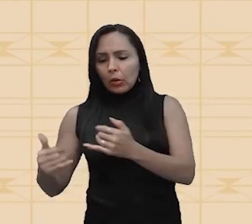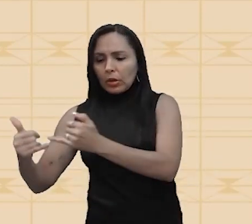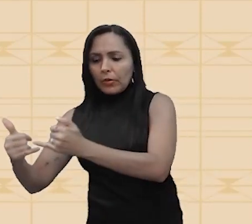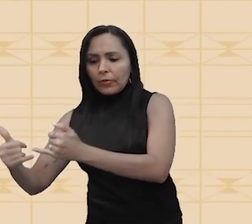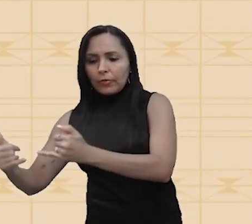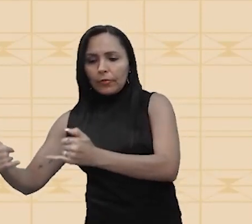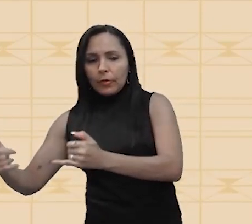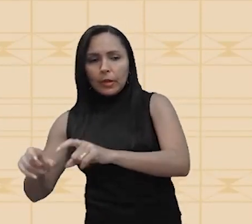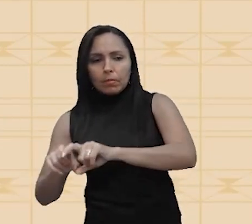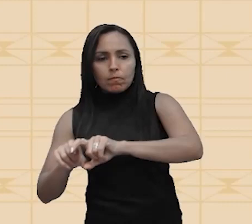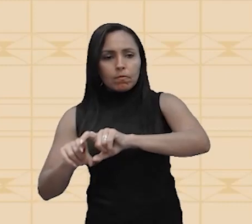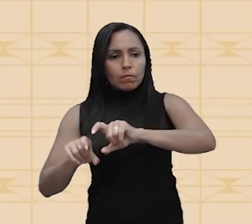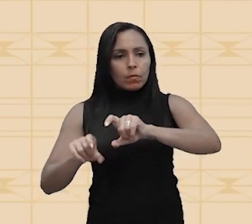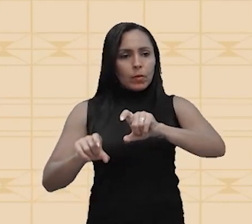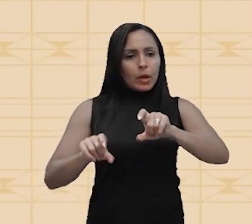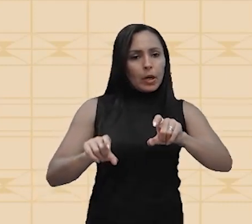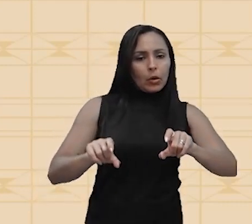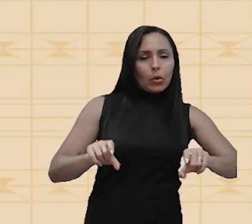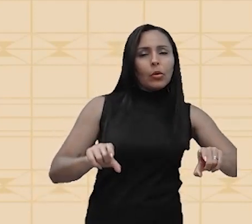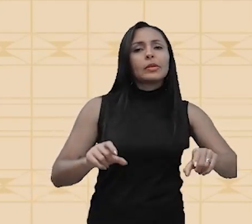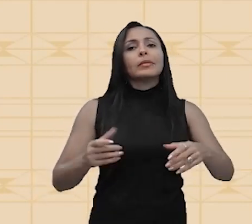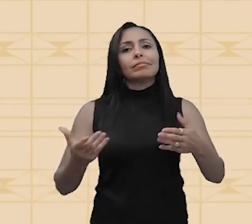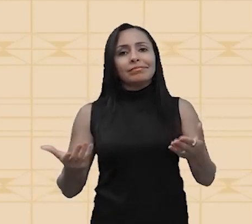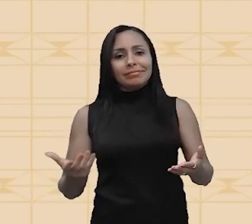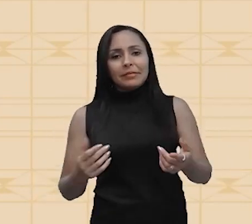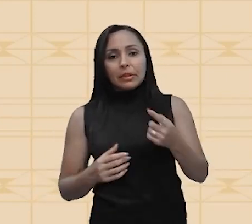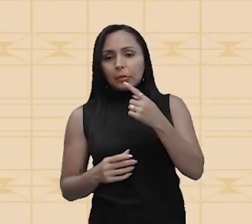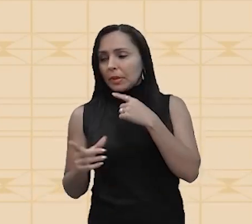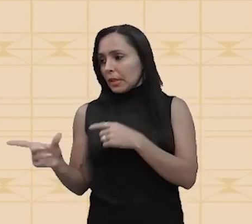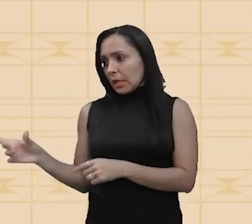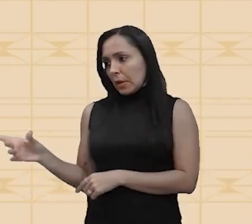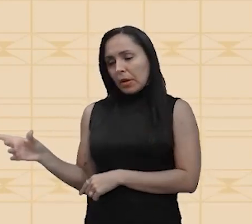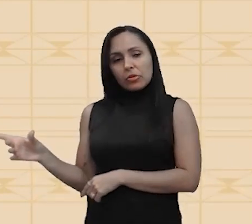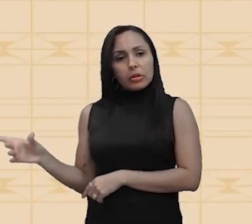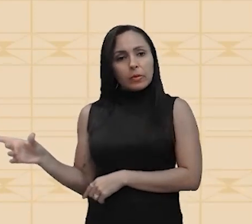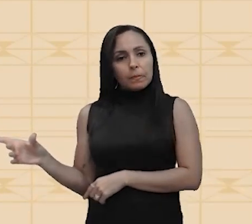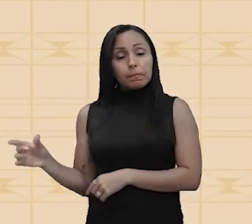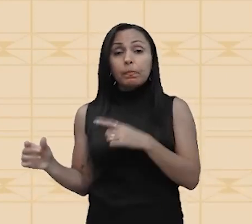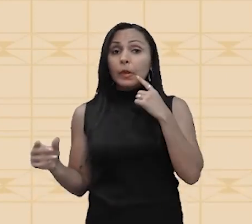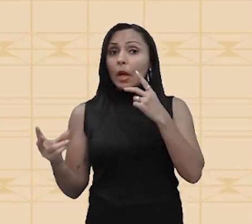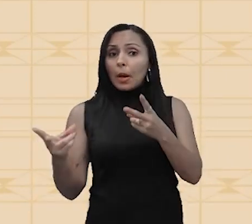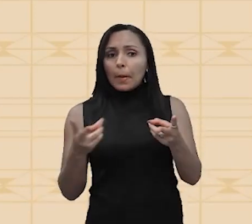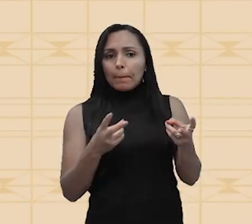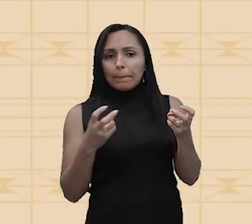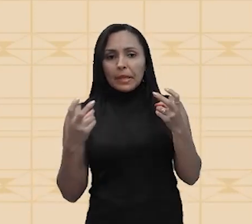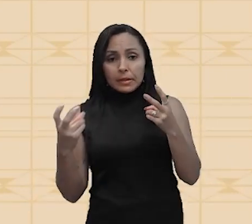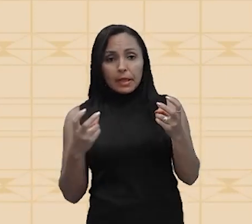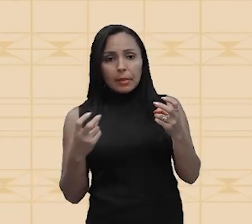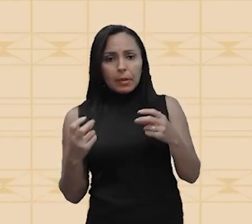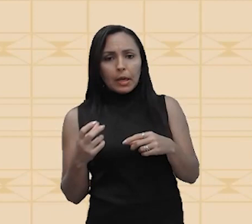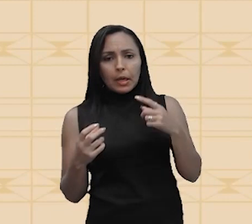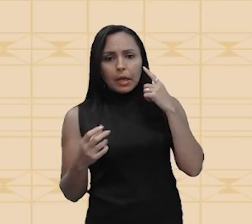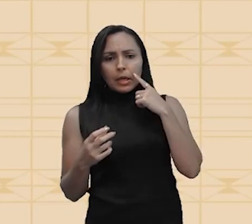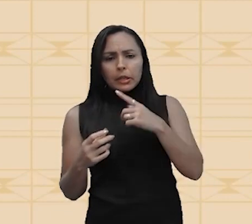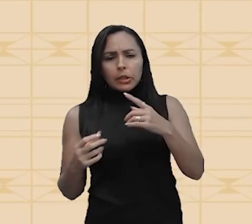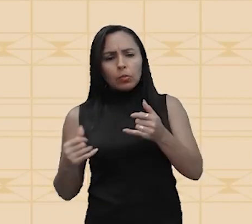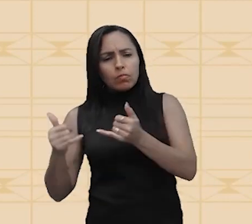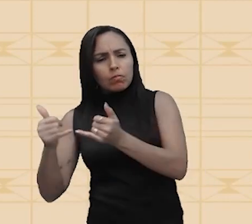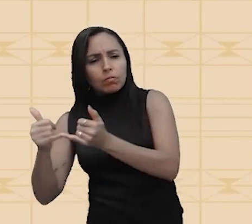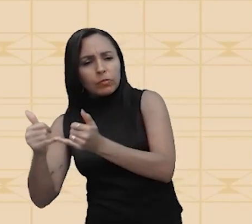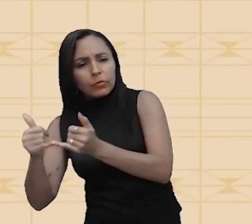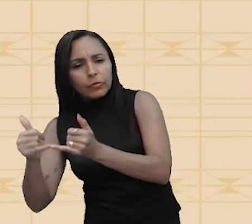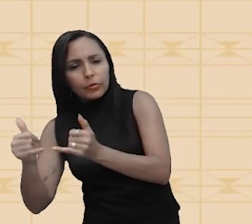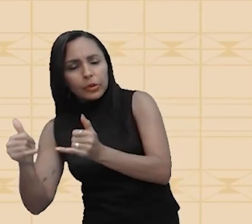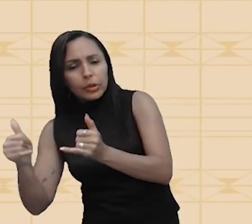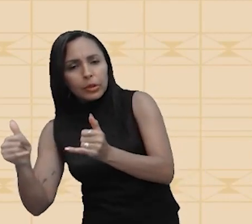refletida sofrendo inversão de fase, como na imagem que você está vendo aí agora. Perceba que a densidade do fio, a densidade